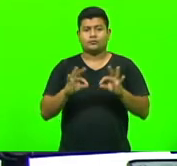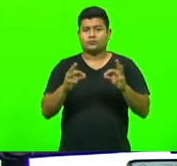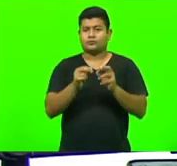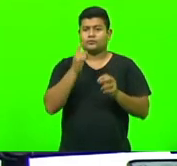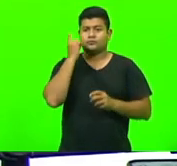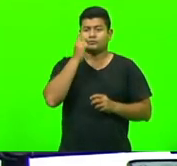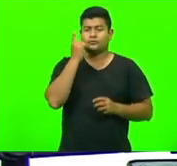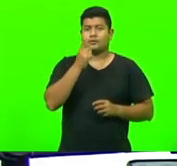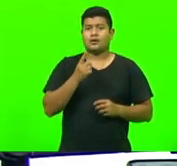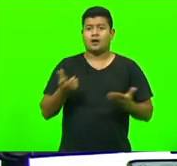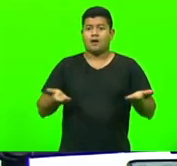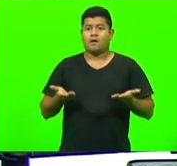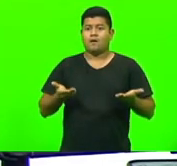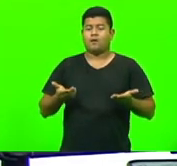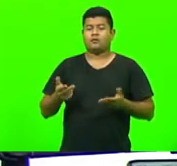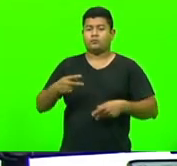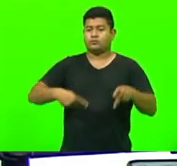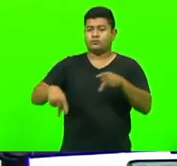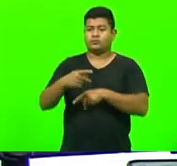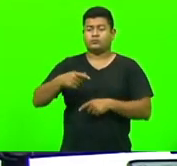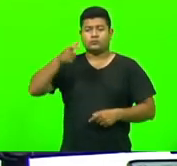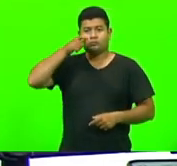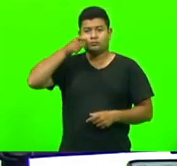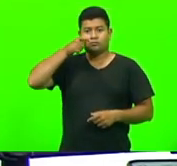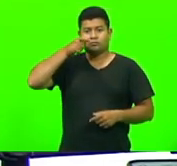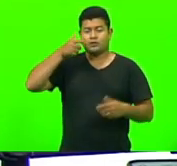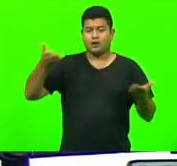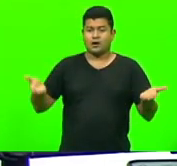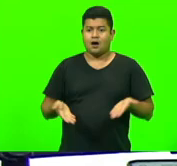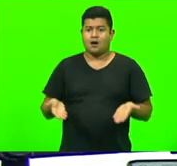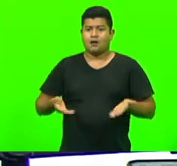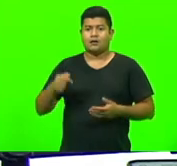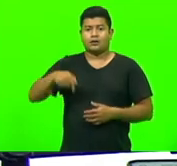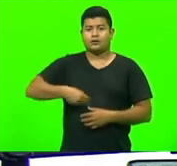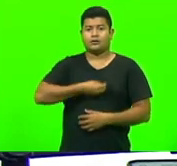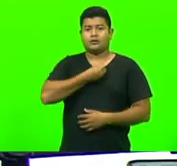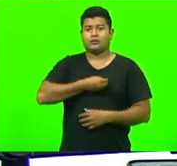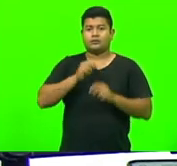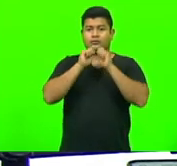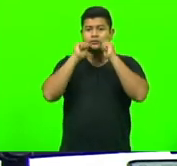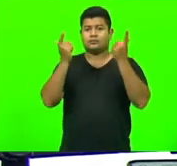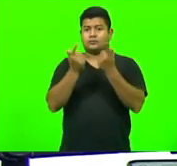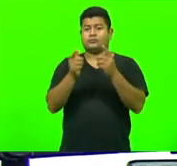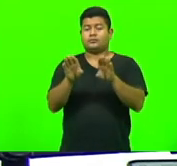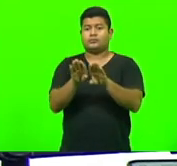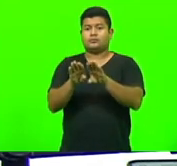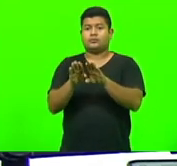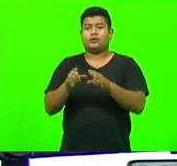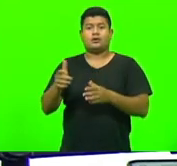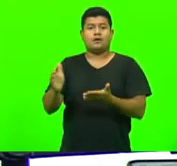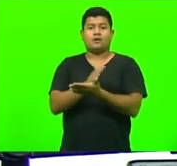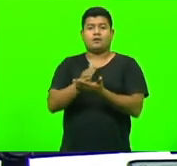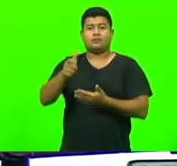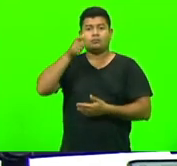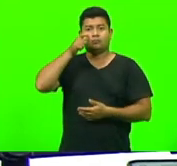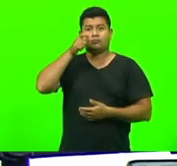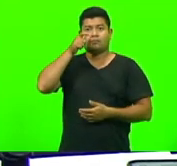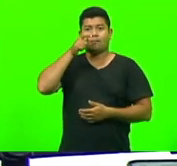aqui na Alesc, também quem nos assiste neste momento e além